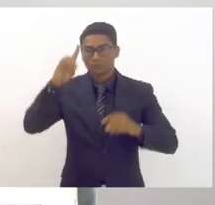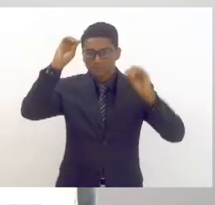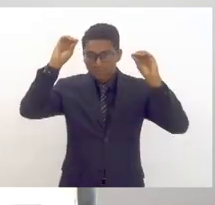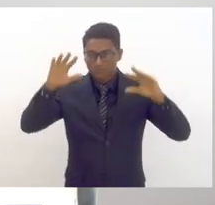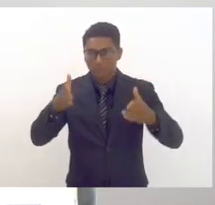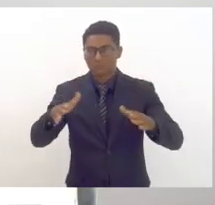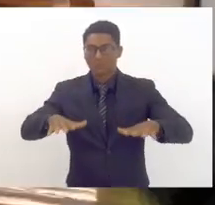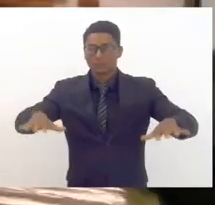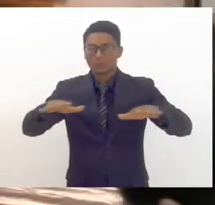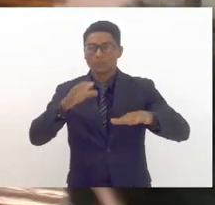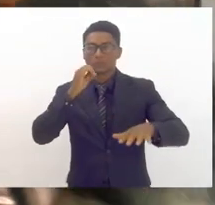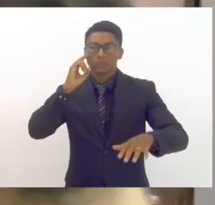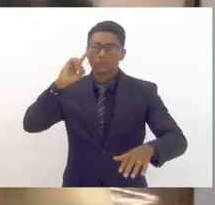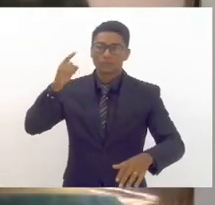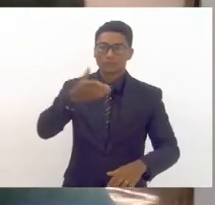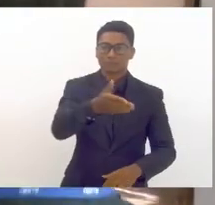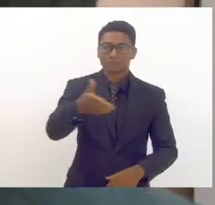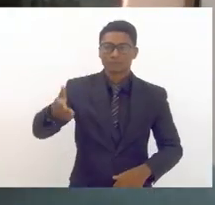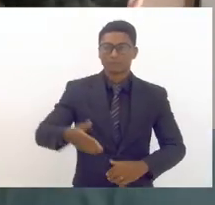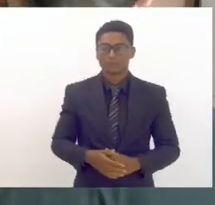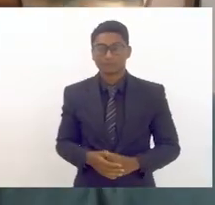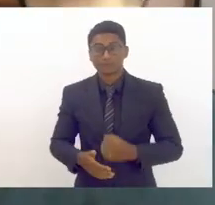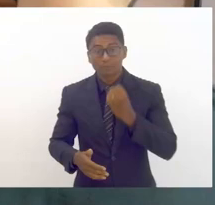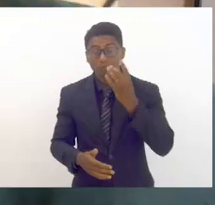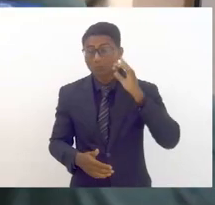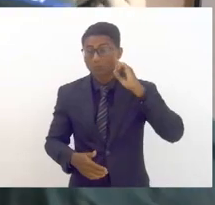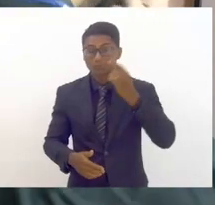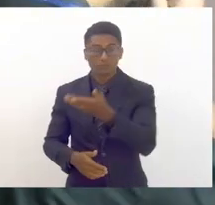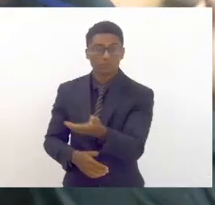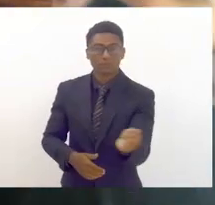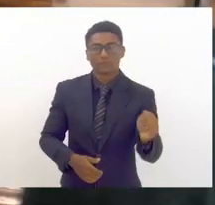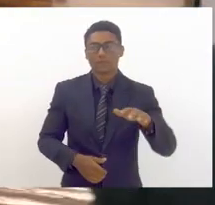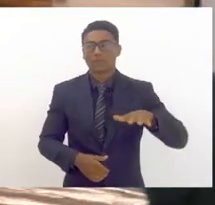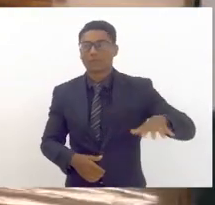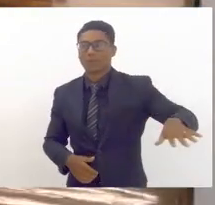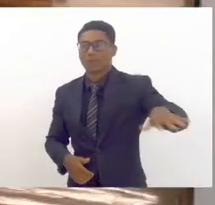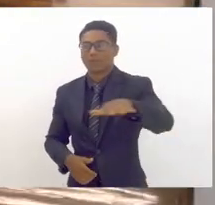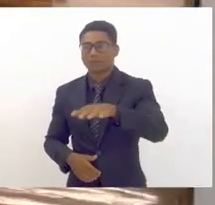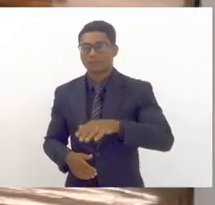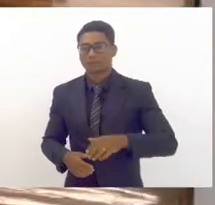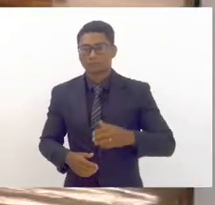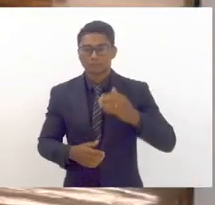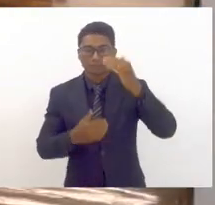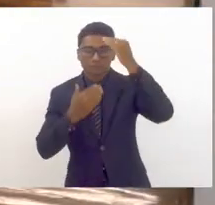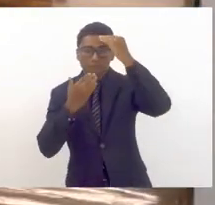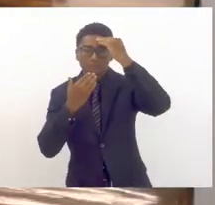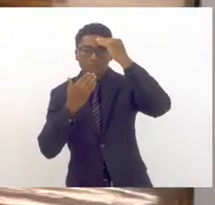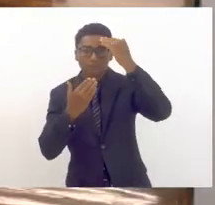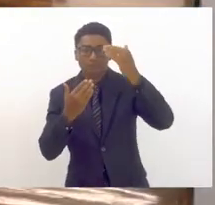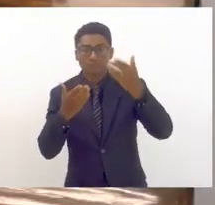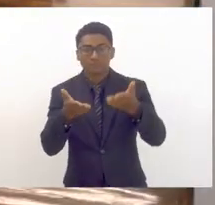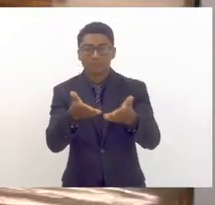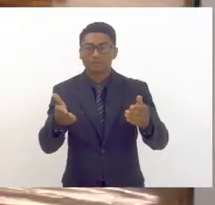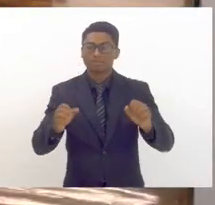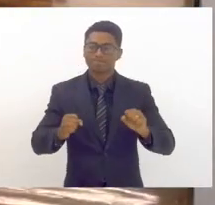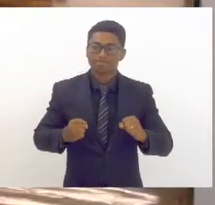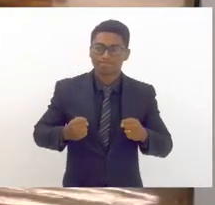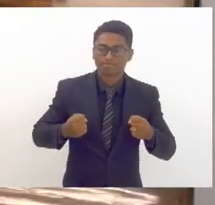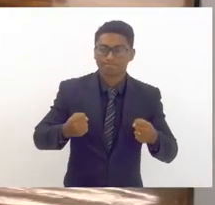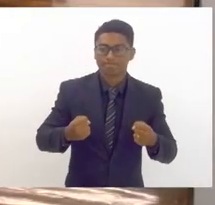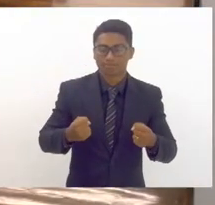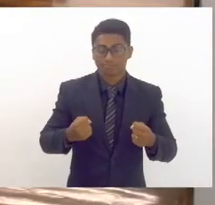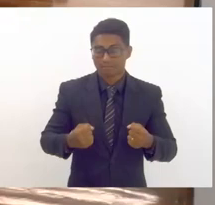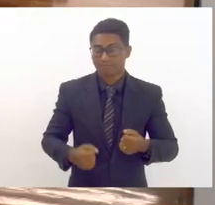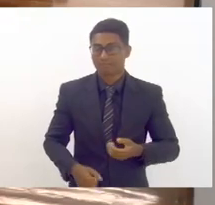para todos. Bom dia a todos e a todas. Agradecer aqui toda a dedicação e gentileza do